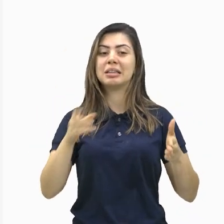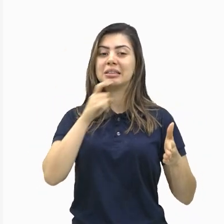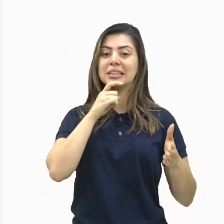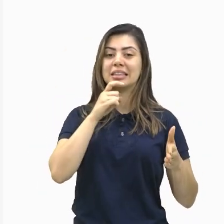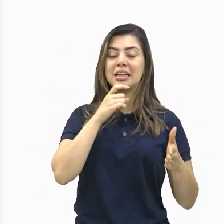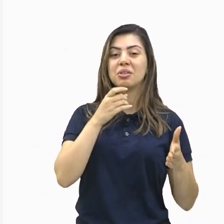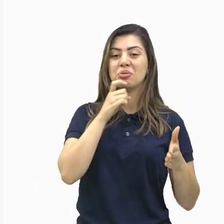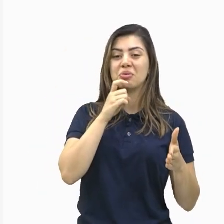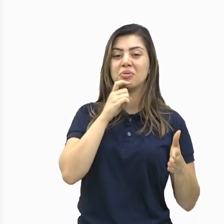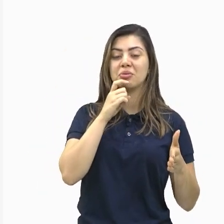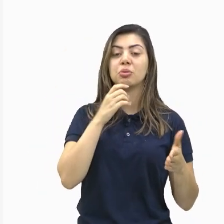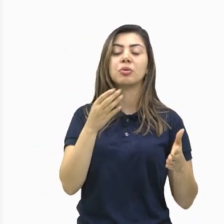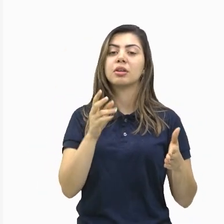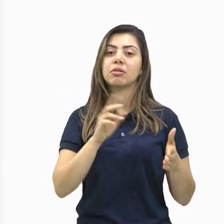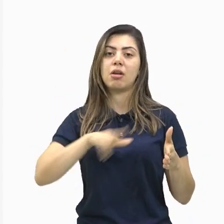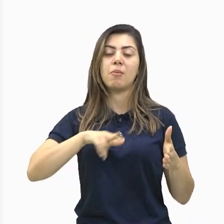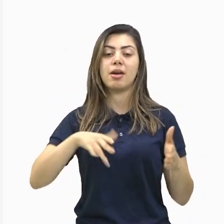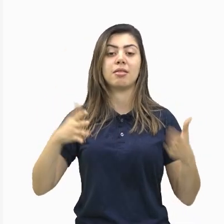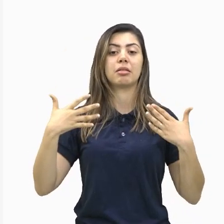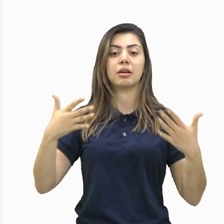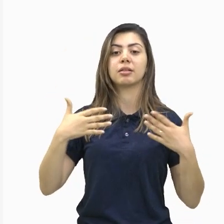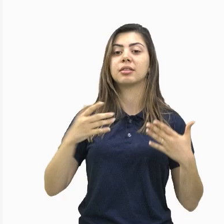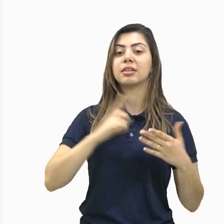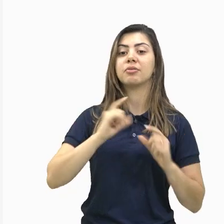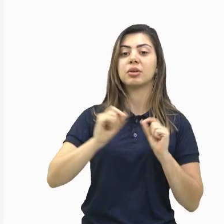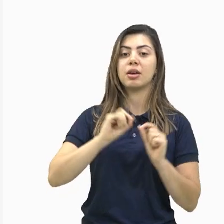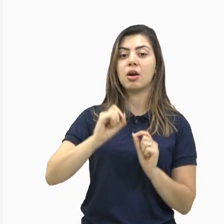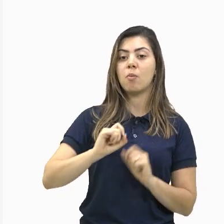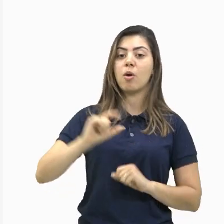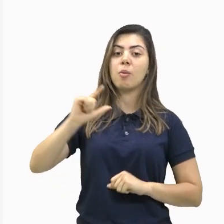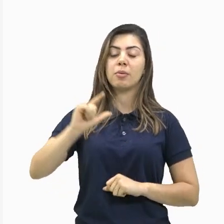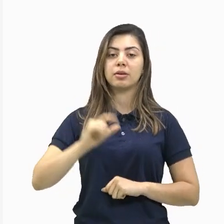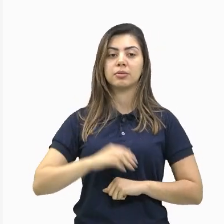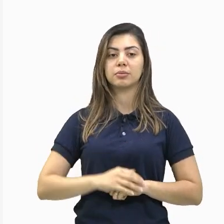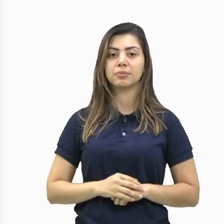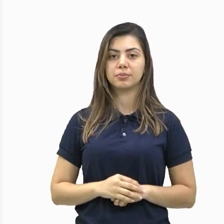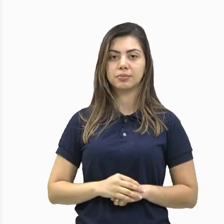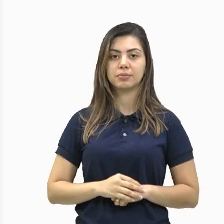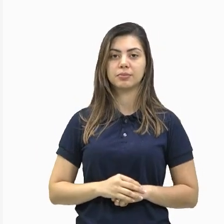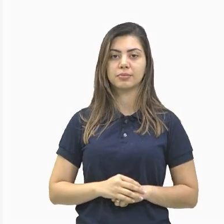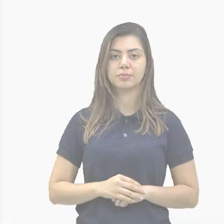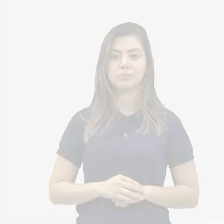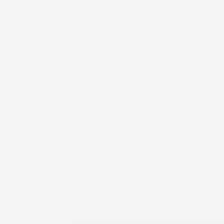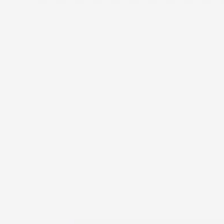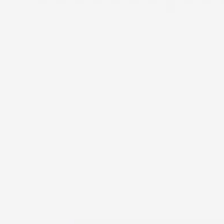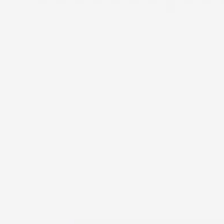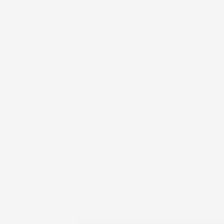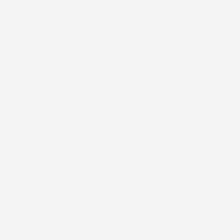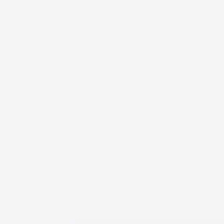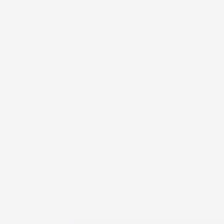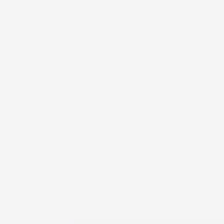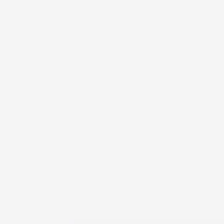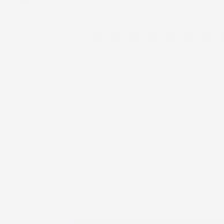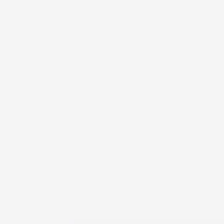sofreu 2 aumentos sucessivos. Olha como foram os aumentos. Olha para cá. Ó. Primeiro aumento, 10% devido à